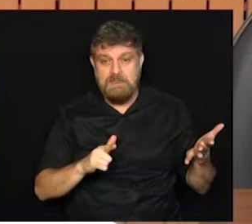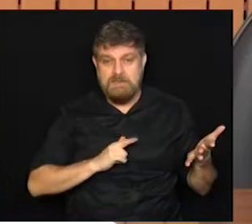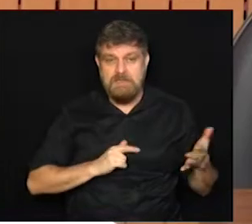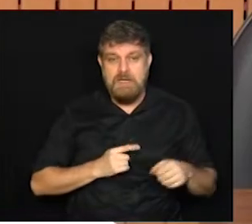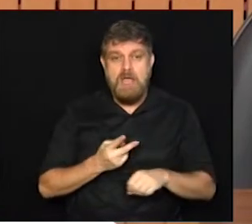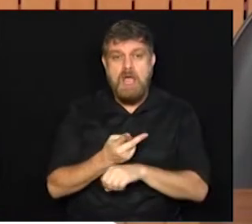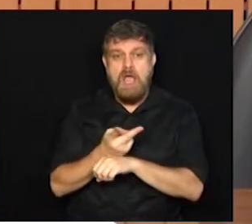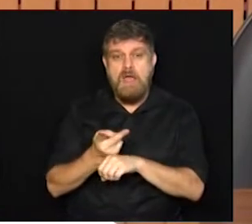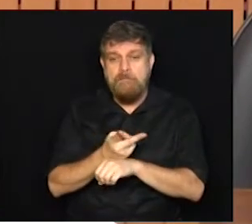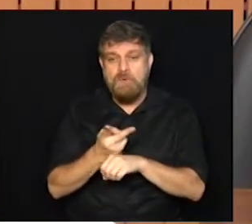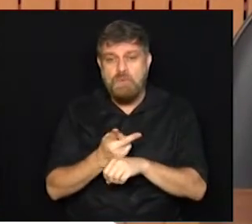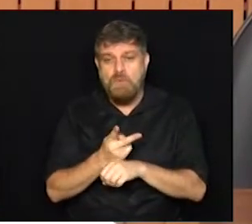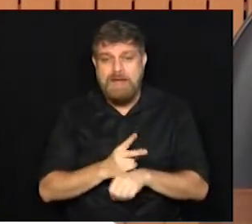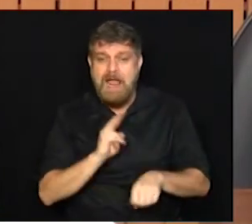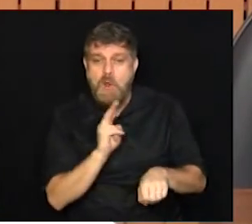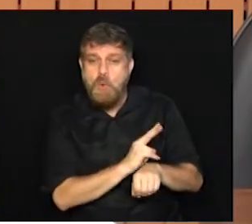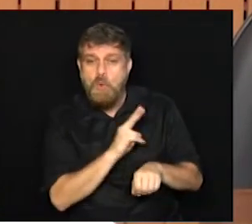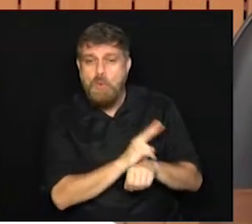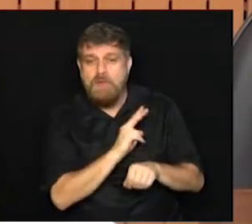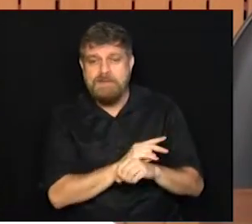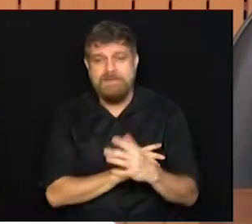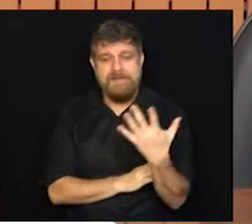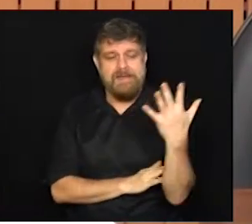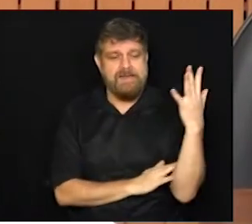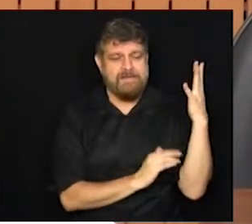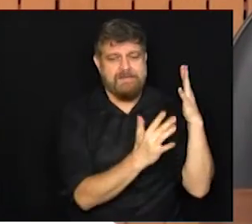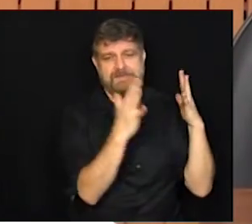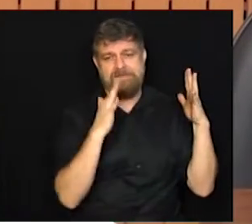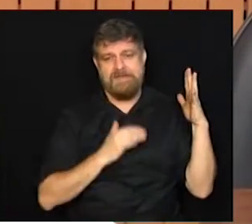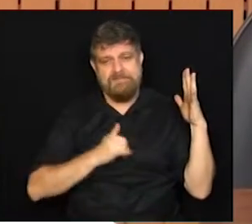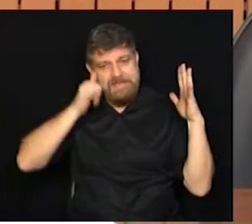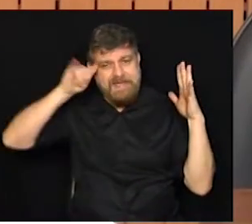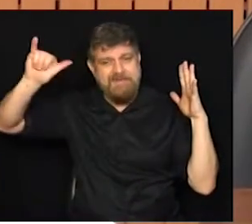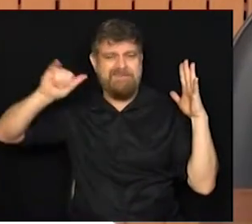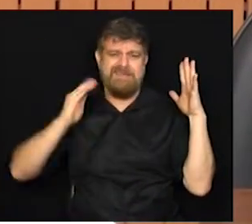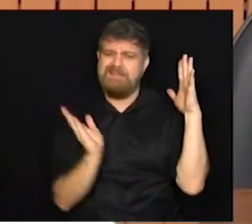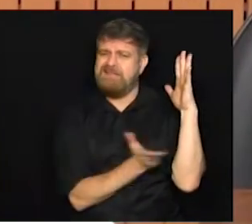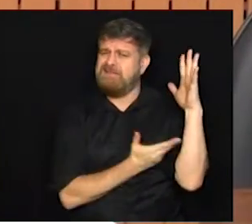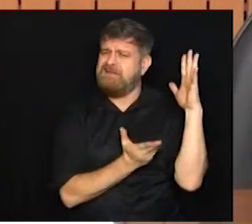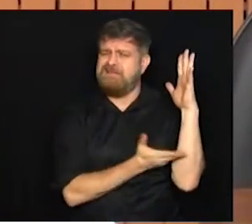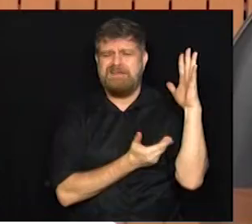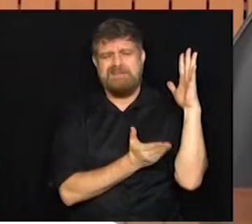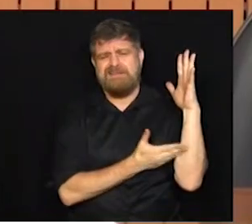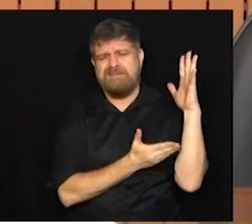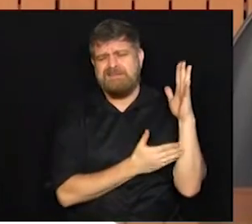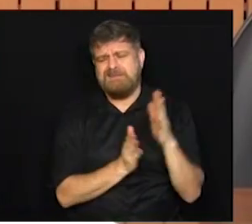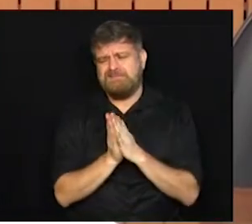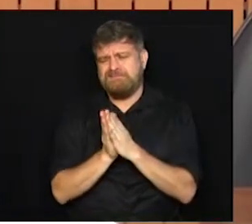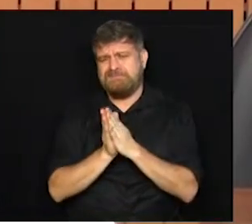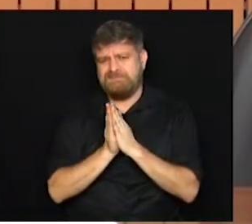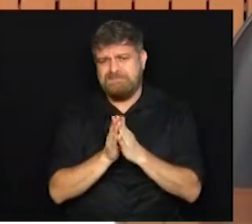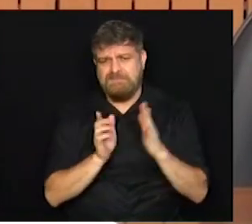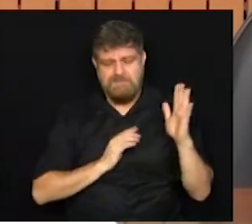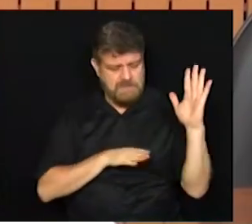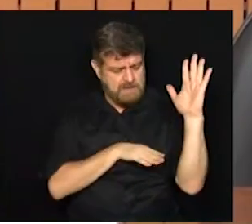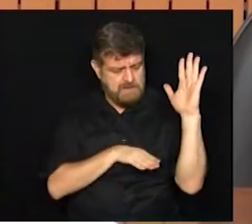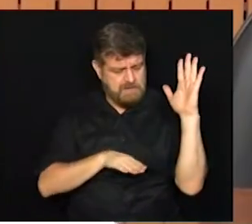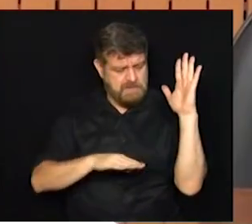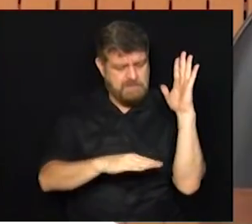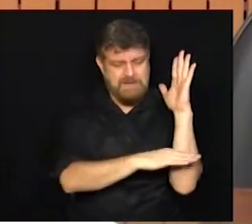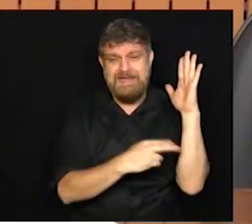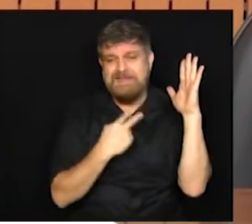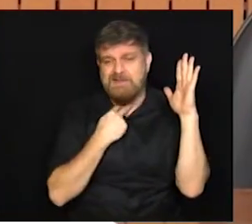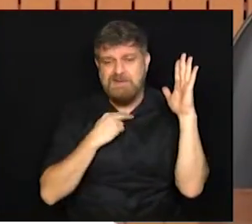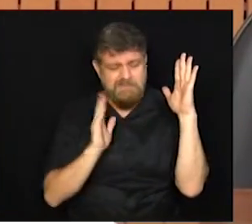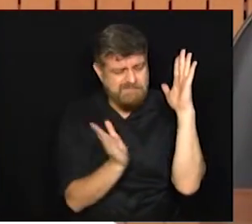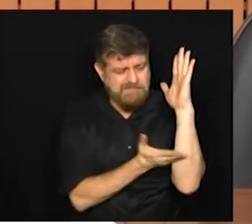procurado preservar as árvores, né? Para procurar um traçado que minimizasse ou, se